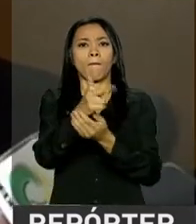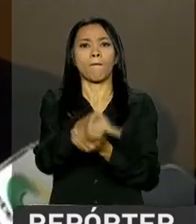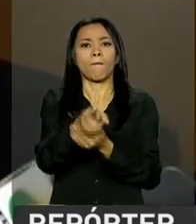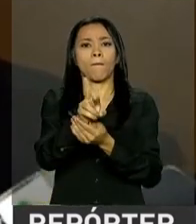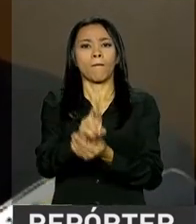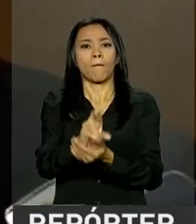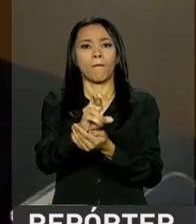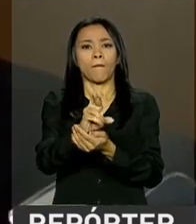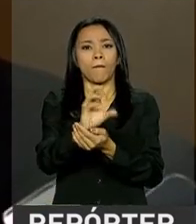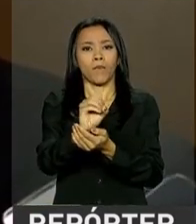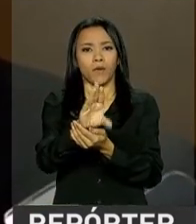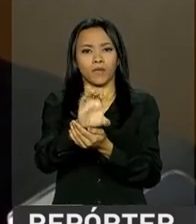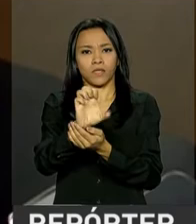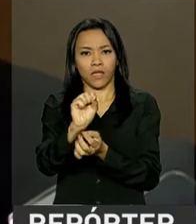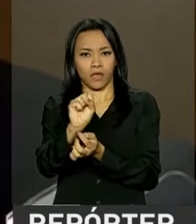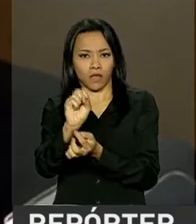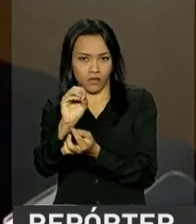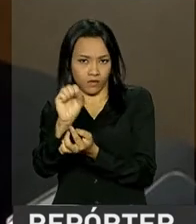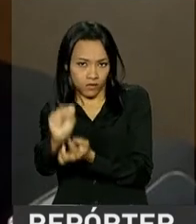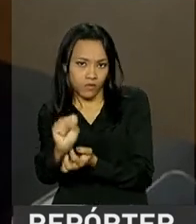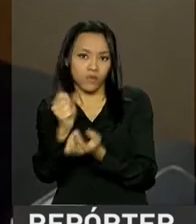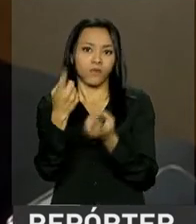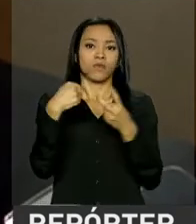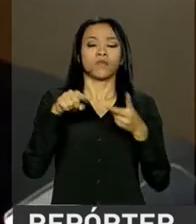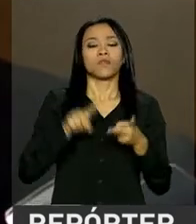sejam desfavoráveis